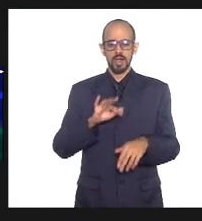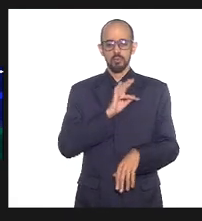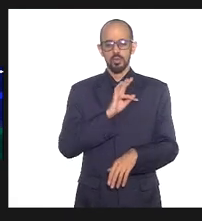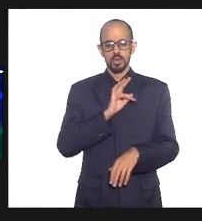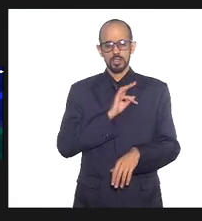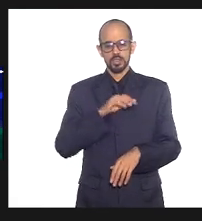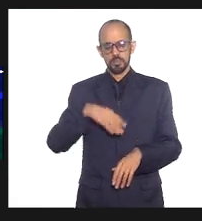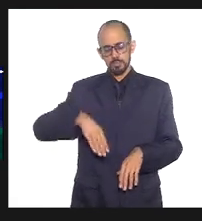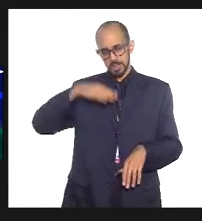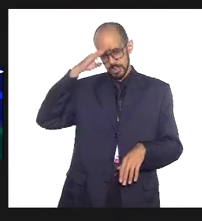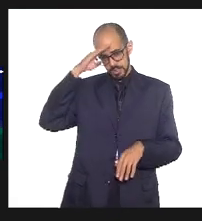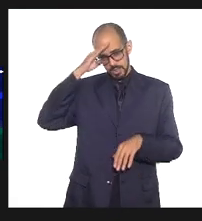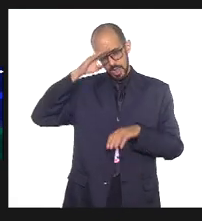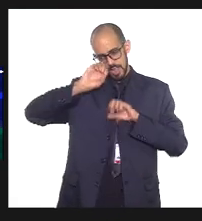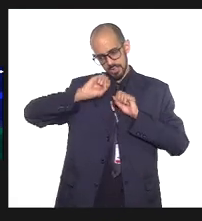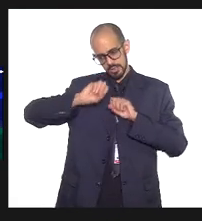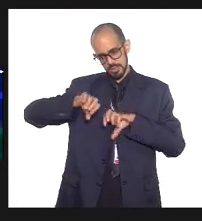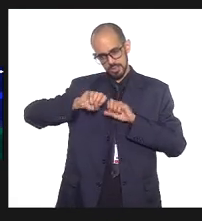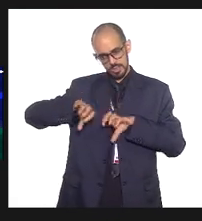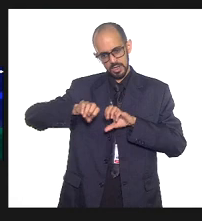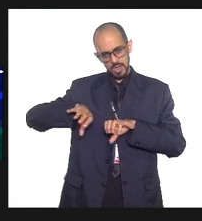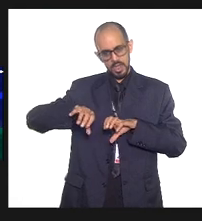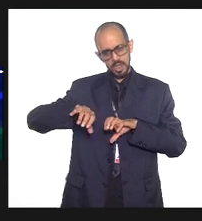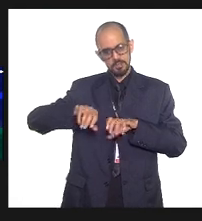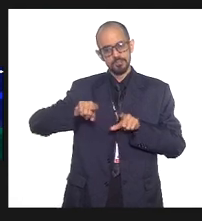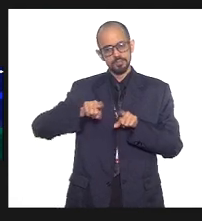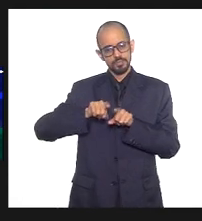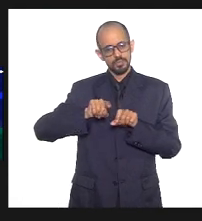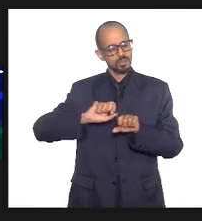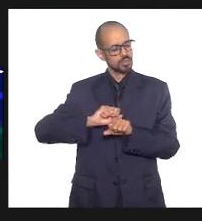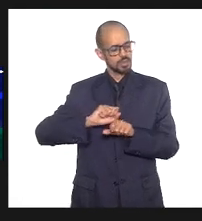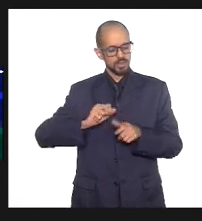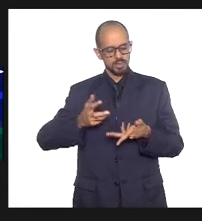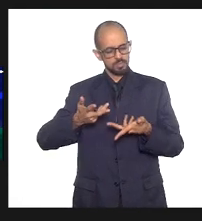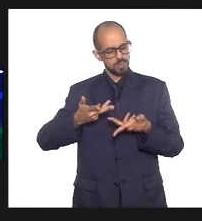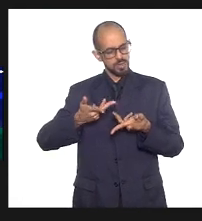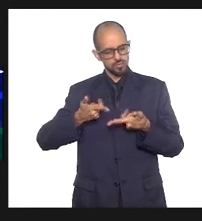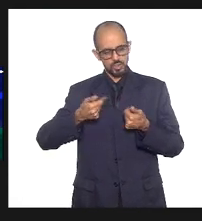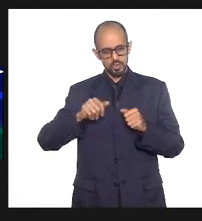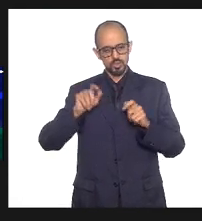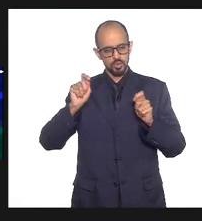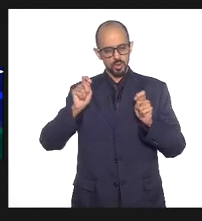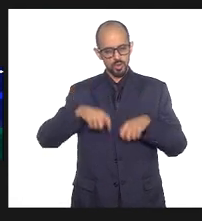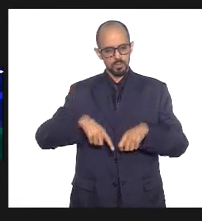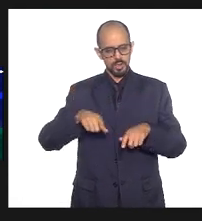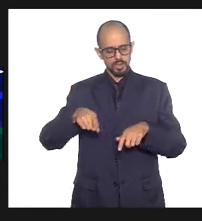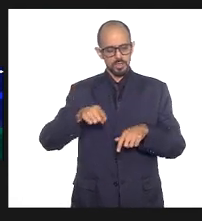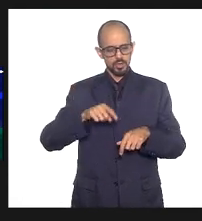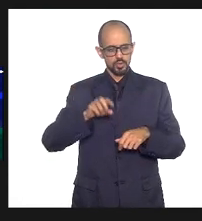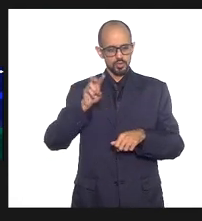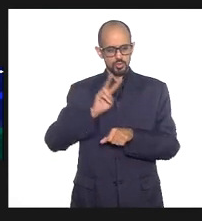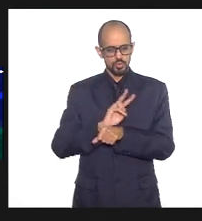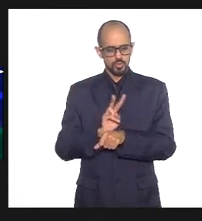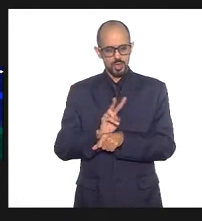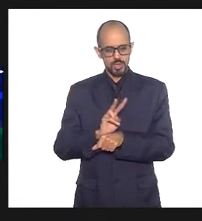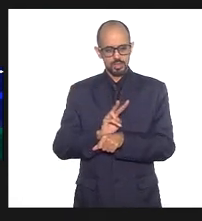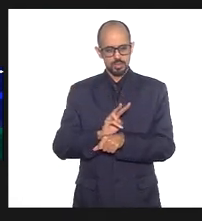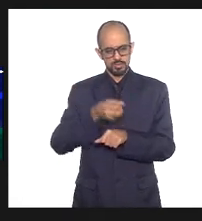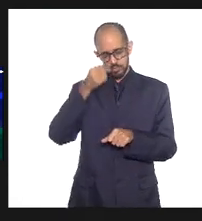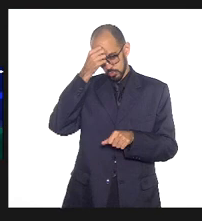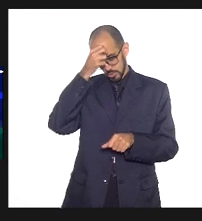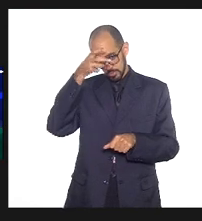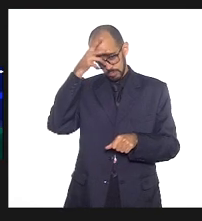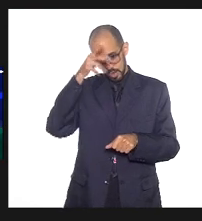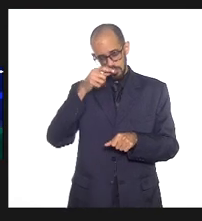poder capacitar com muito brilhantismo, com muita competência os nossos guardas municipais para que a gente